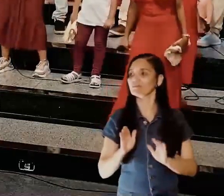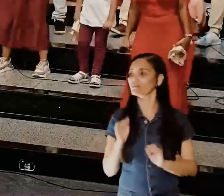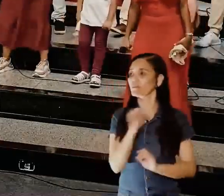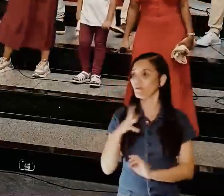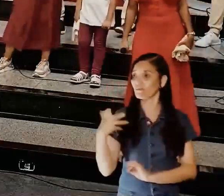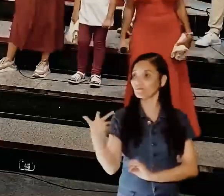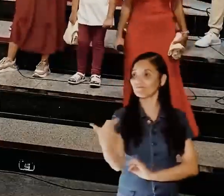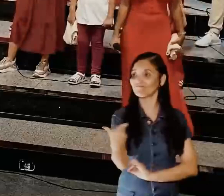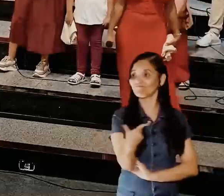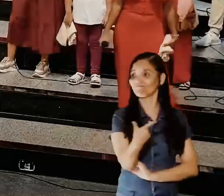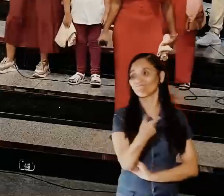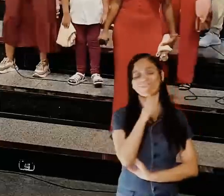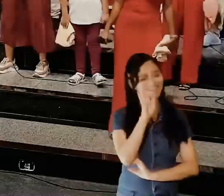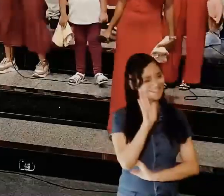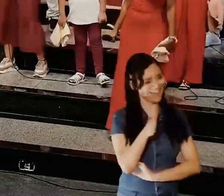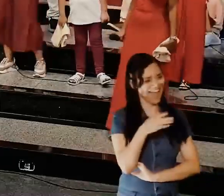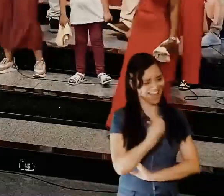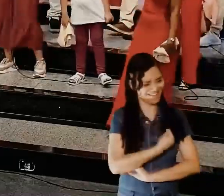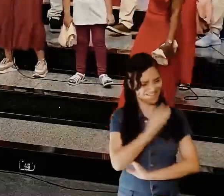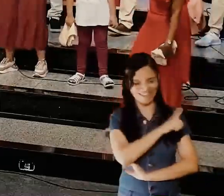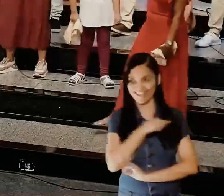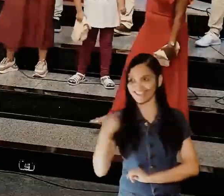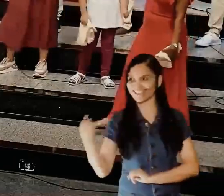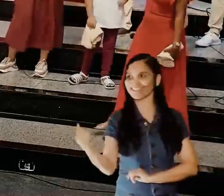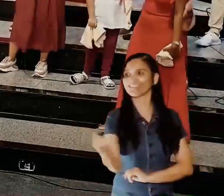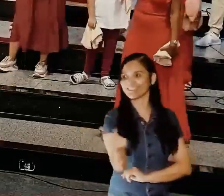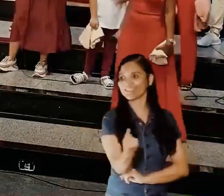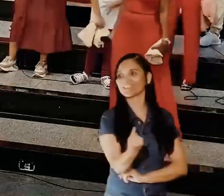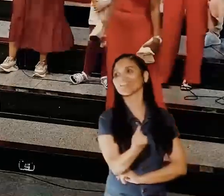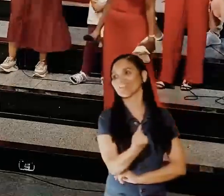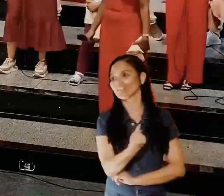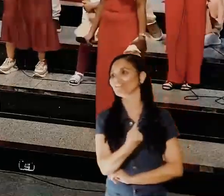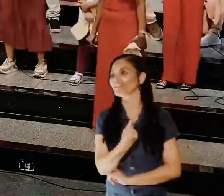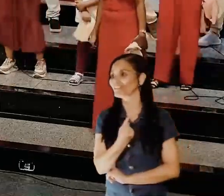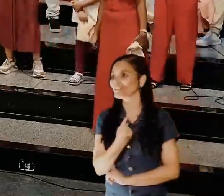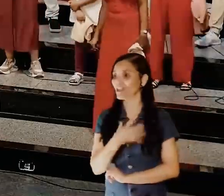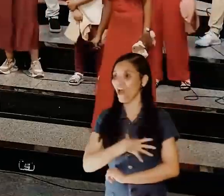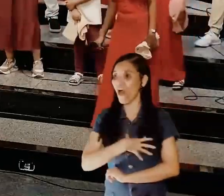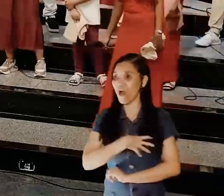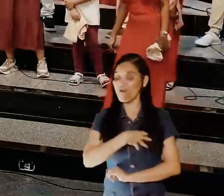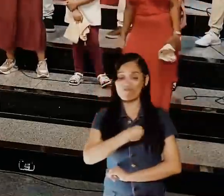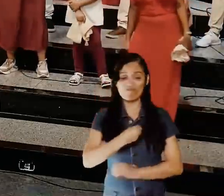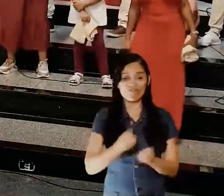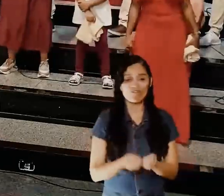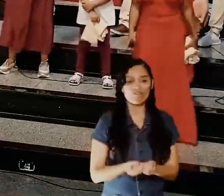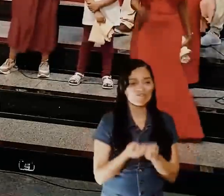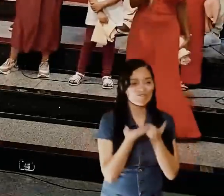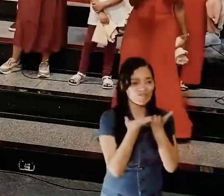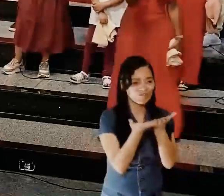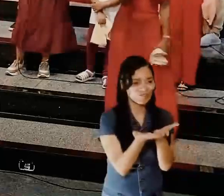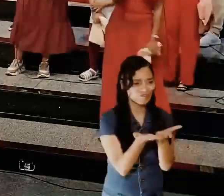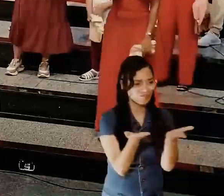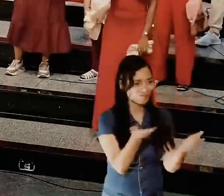Salvação chegou a nós, pois hoje um filho se nos deu.